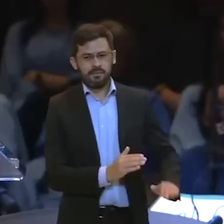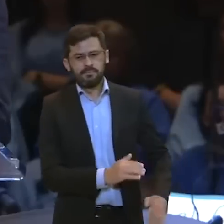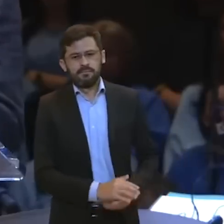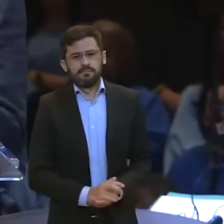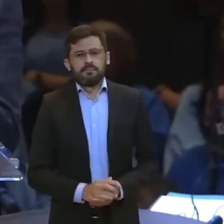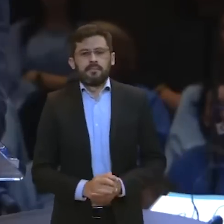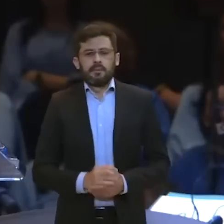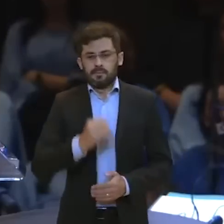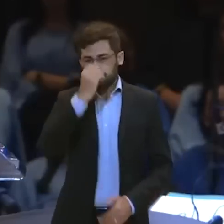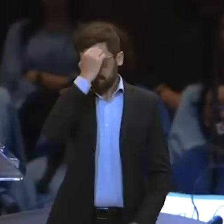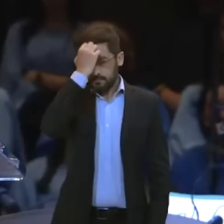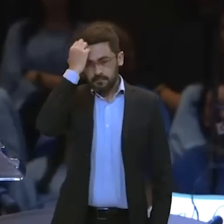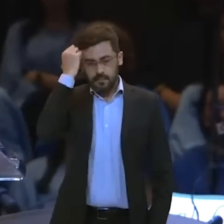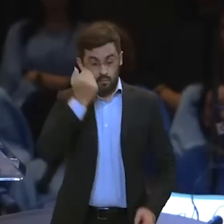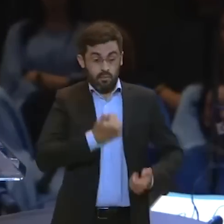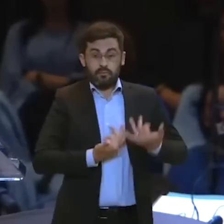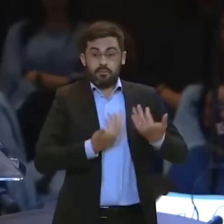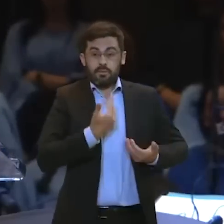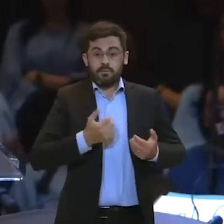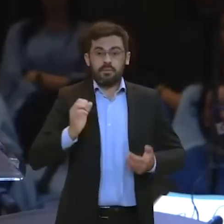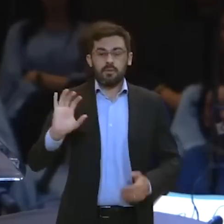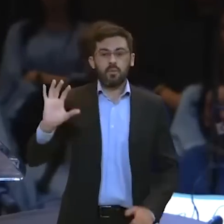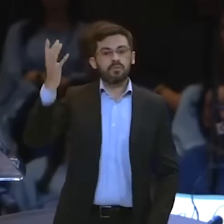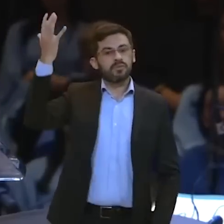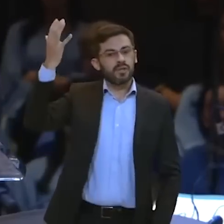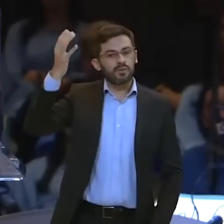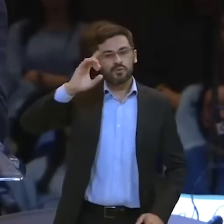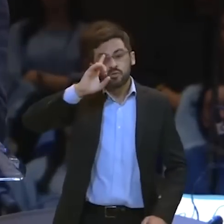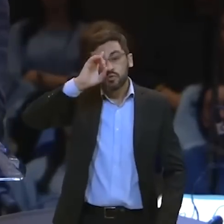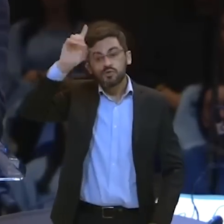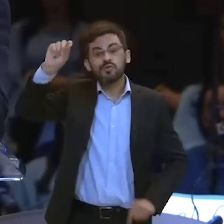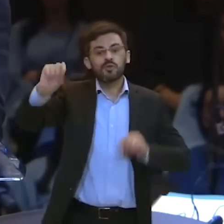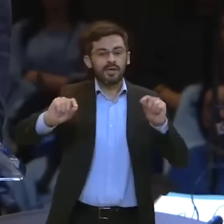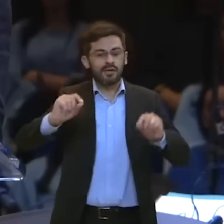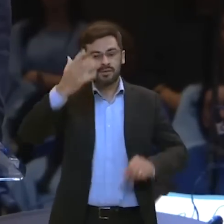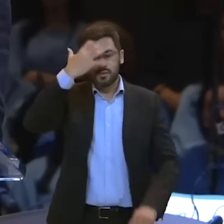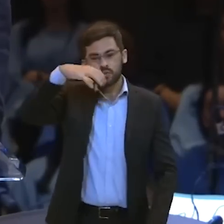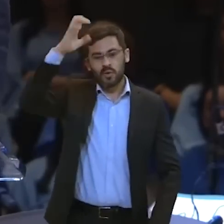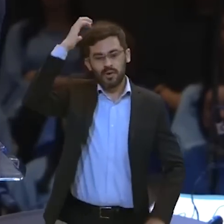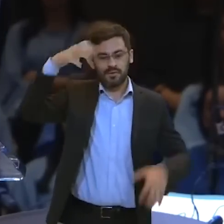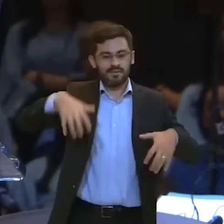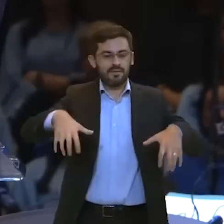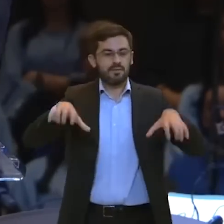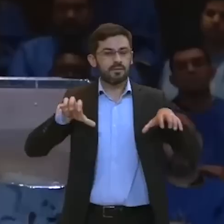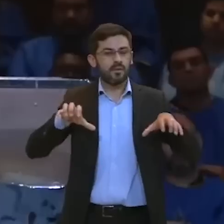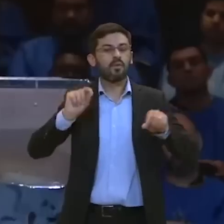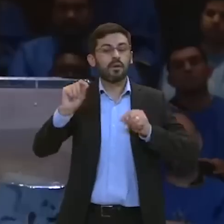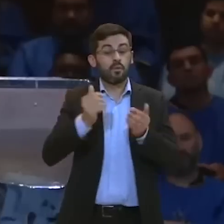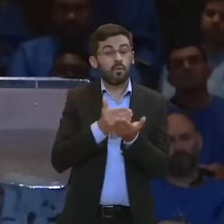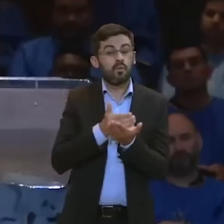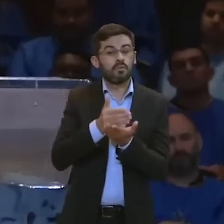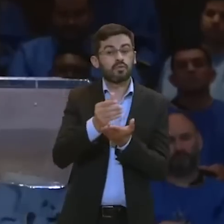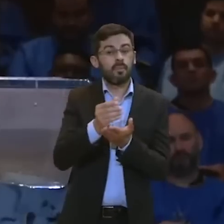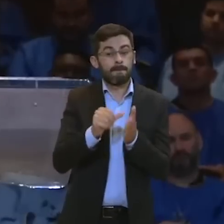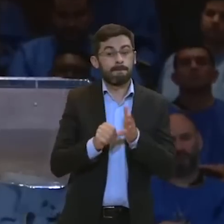ocorreu nos dias do rei Ezequias nasceu primeiro no coração desse jovem